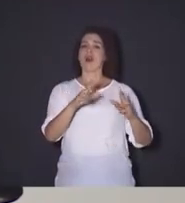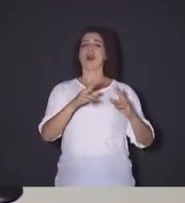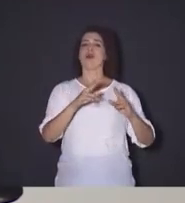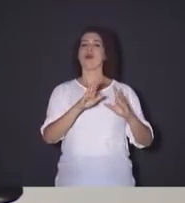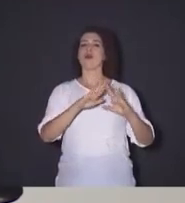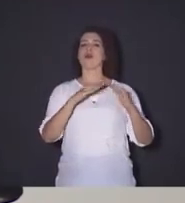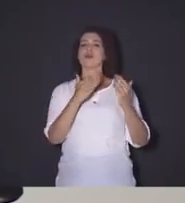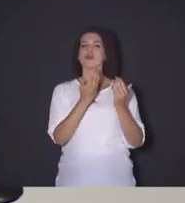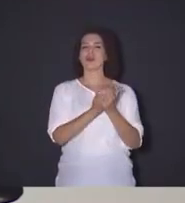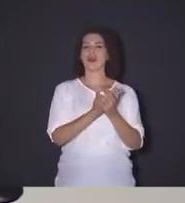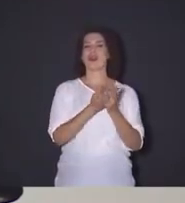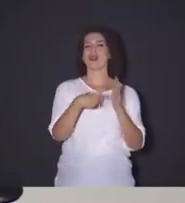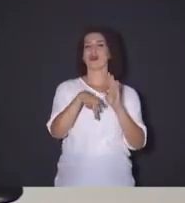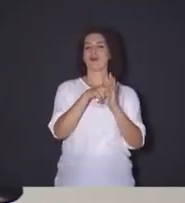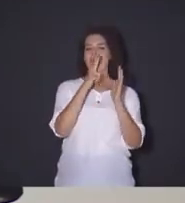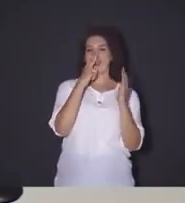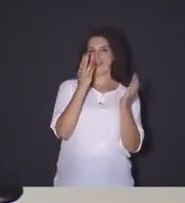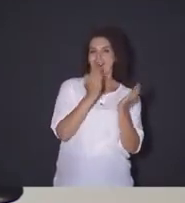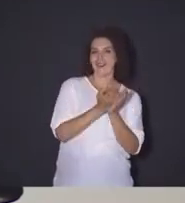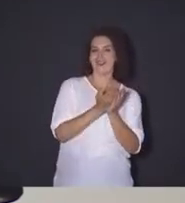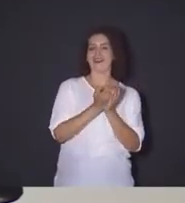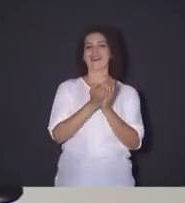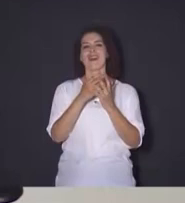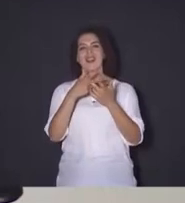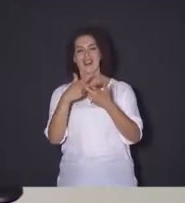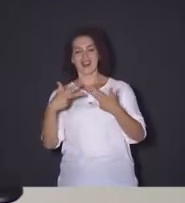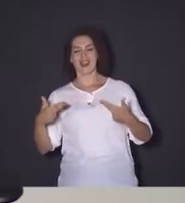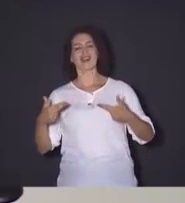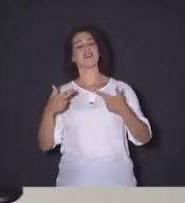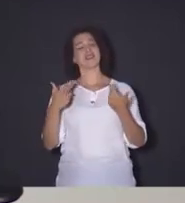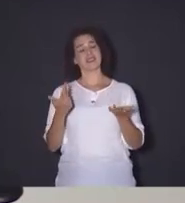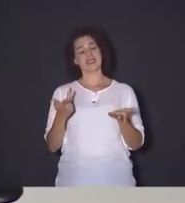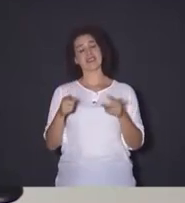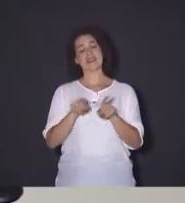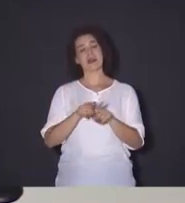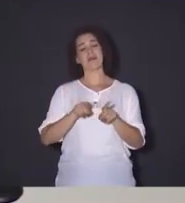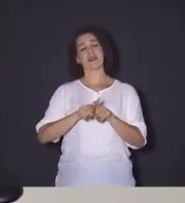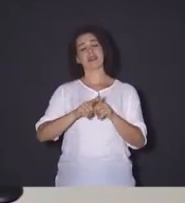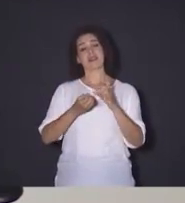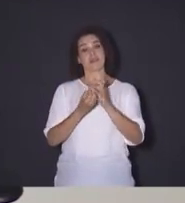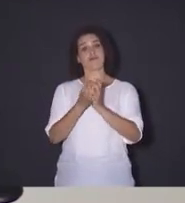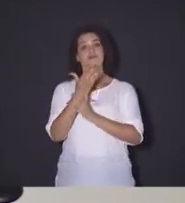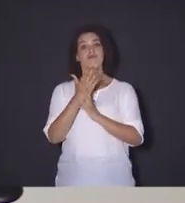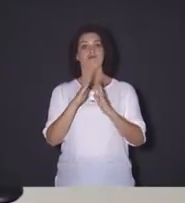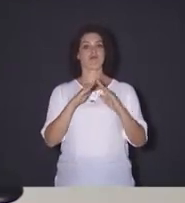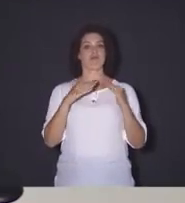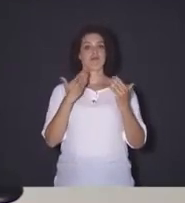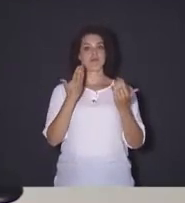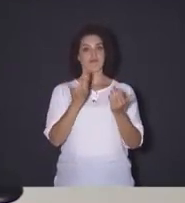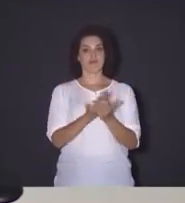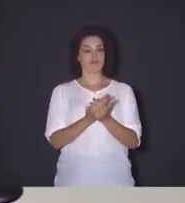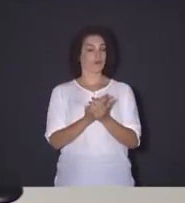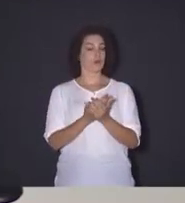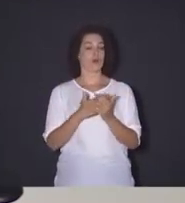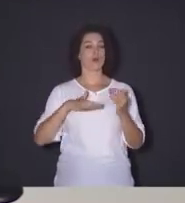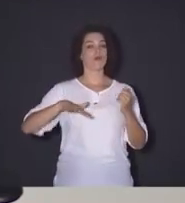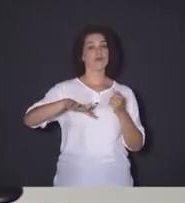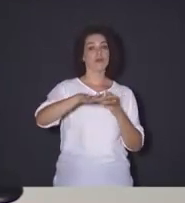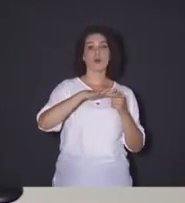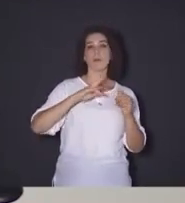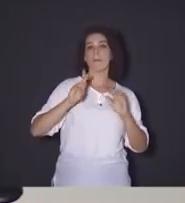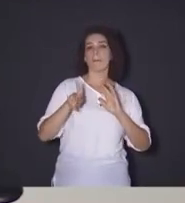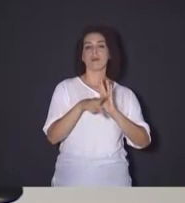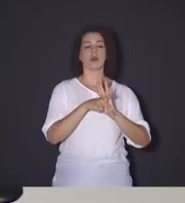escolas evangelho nem adventistas a coisa toda a gente criar também uma escola aonde a